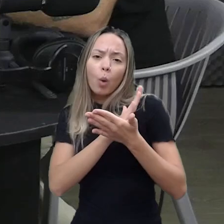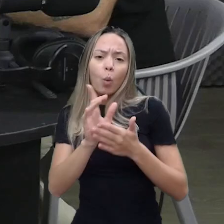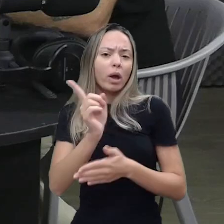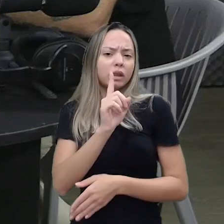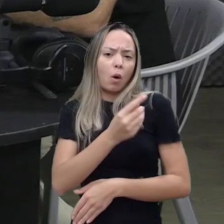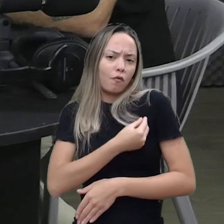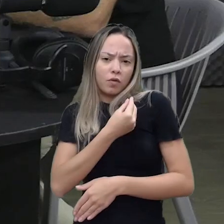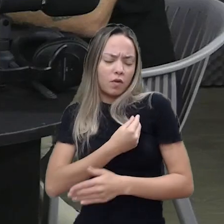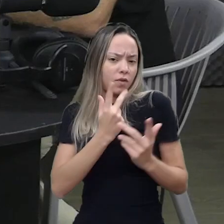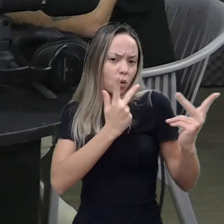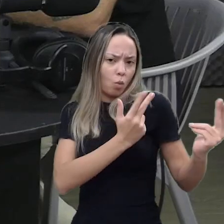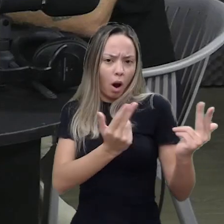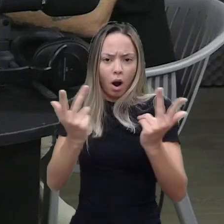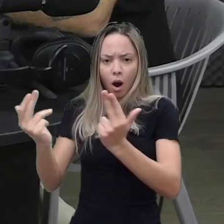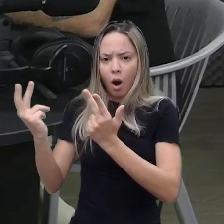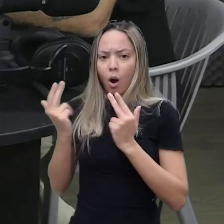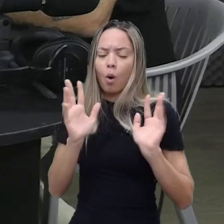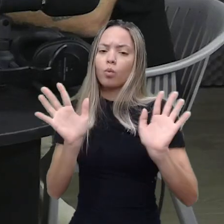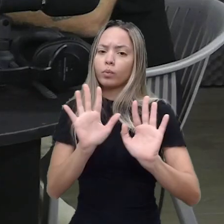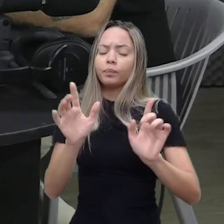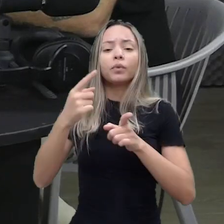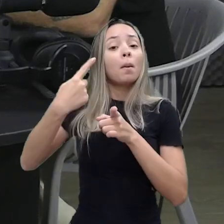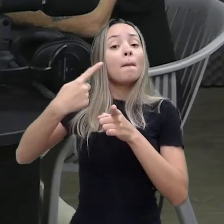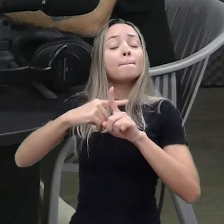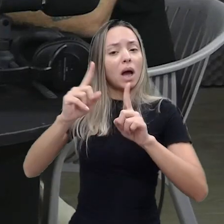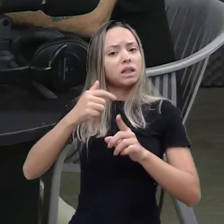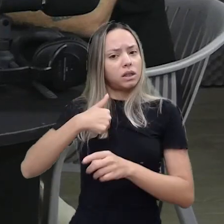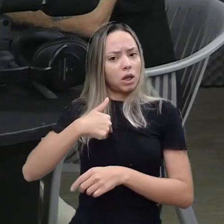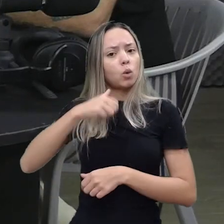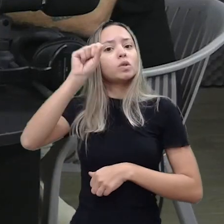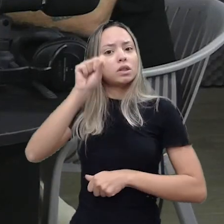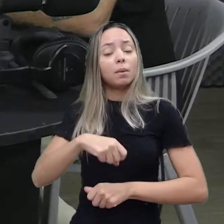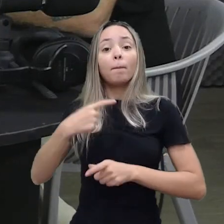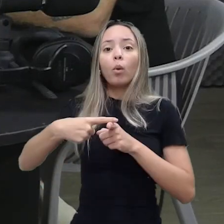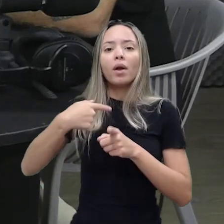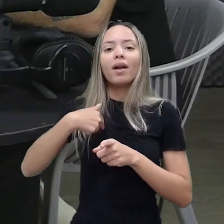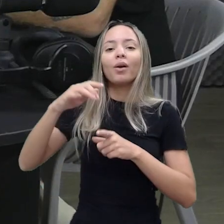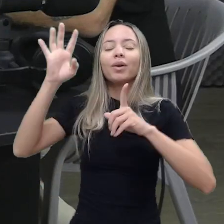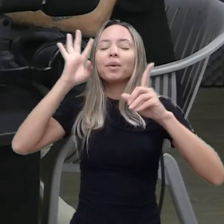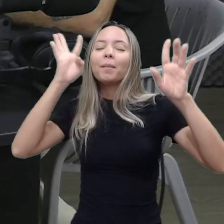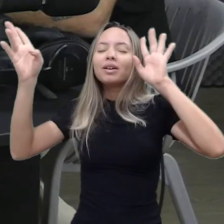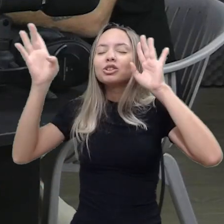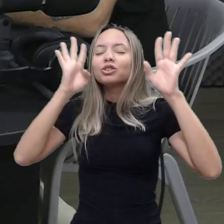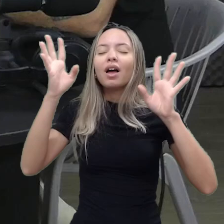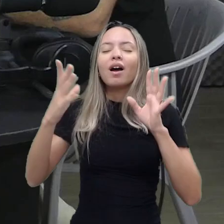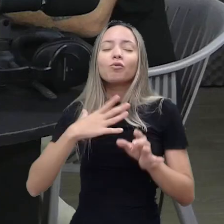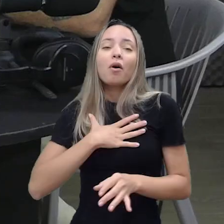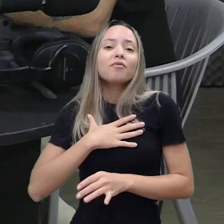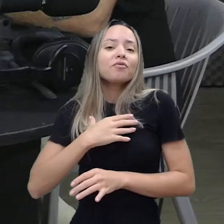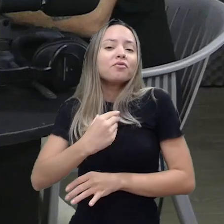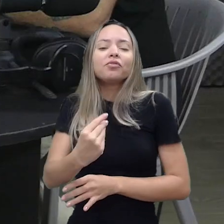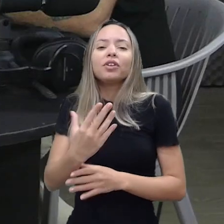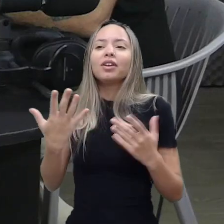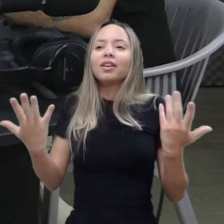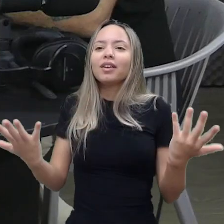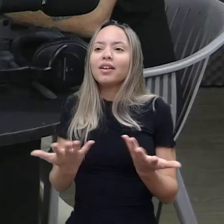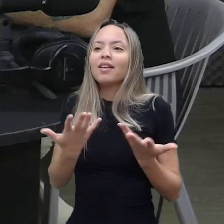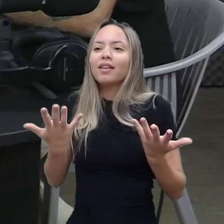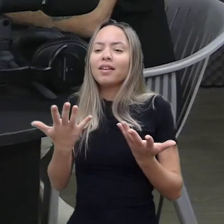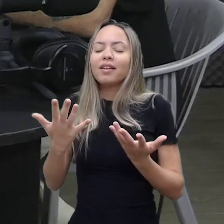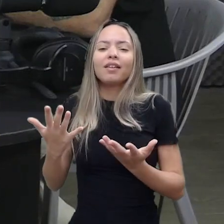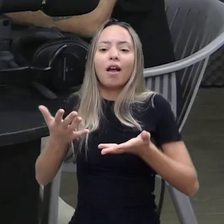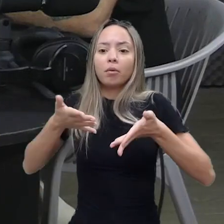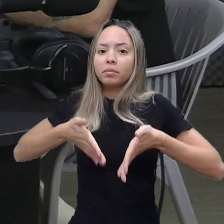vivi, porque eu idealizei, né, uma filha, eu idealizei uma filha que viria sem